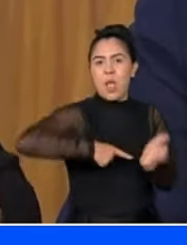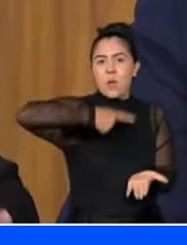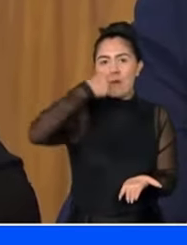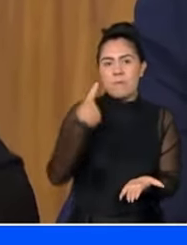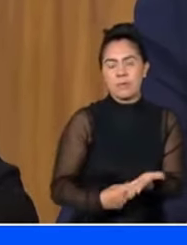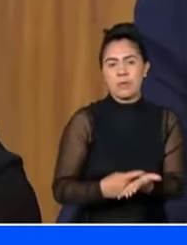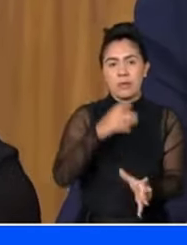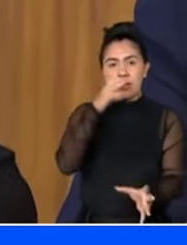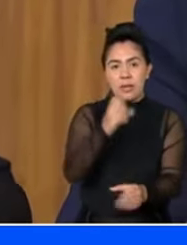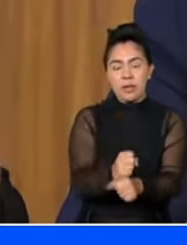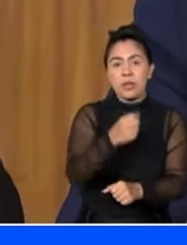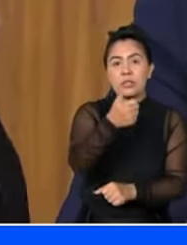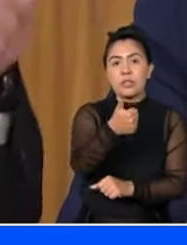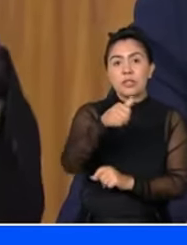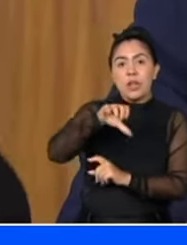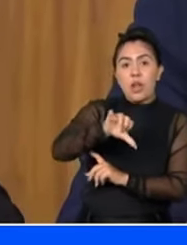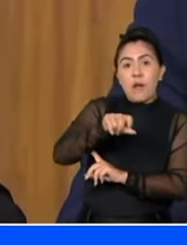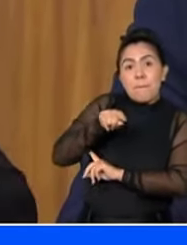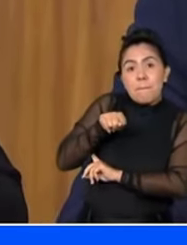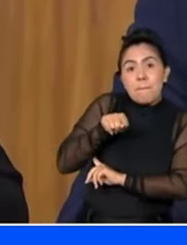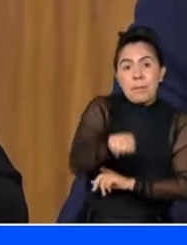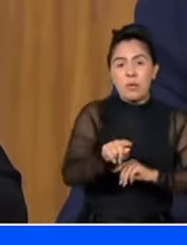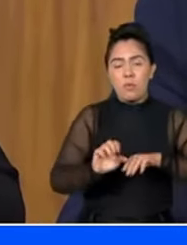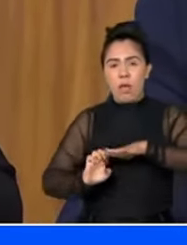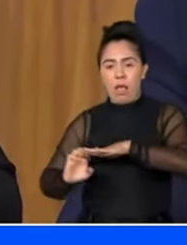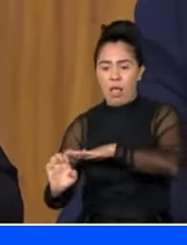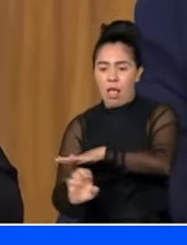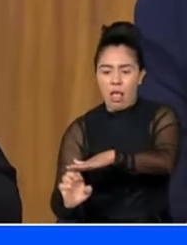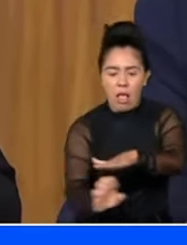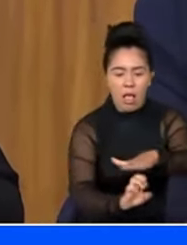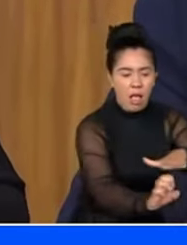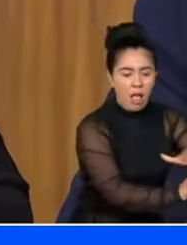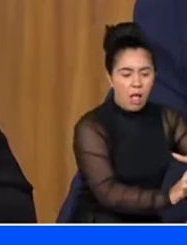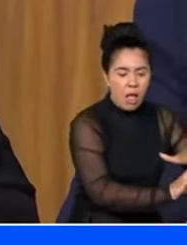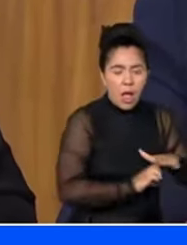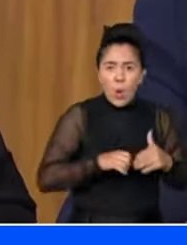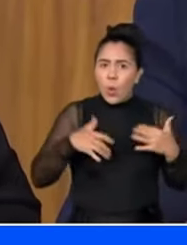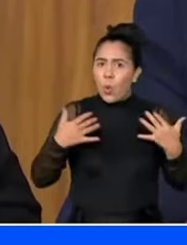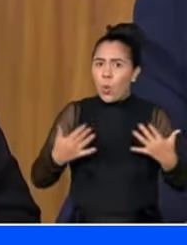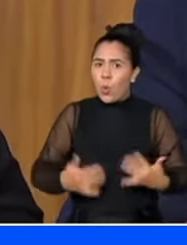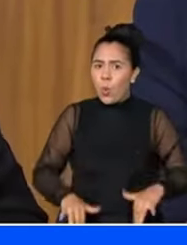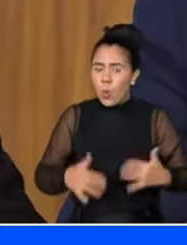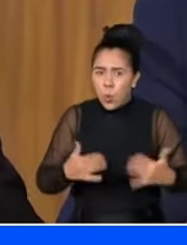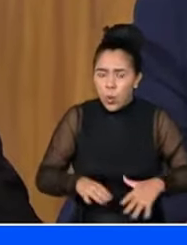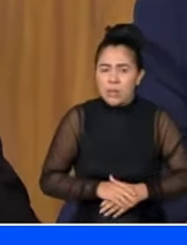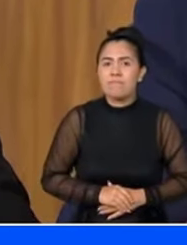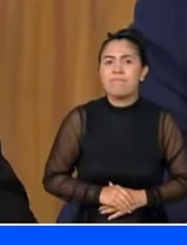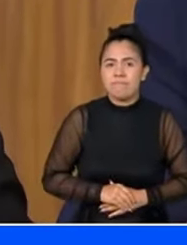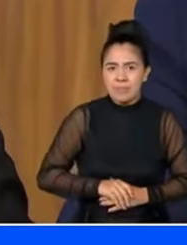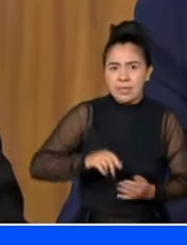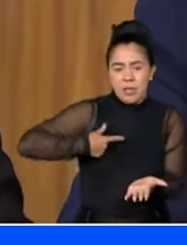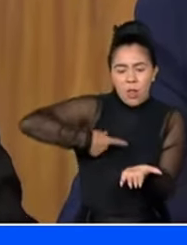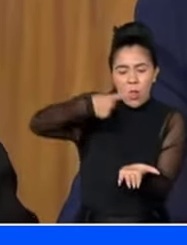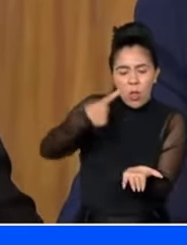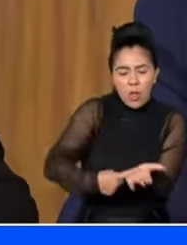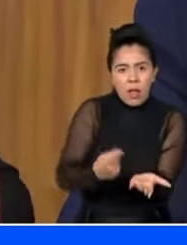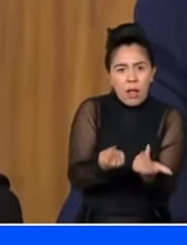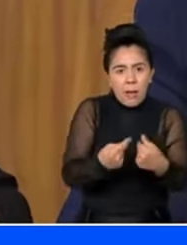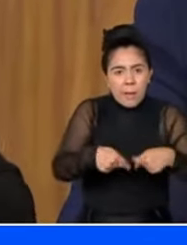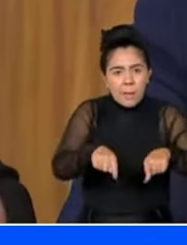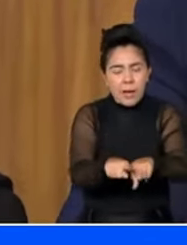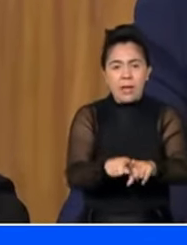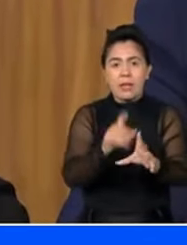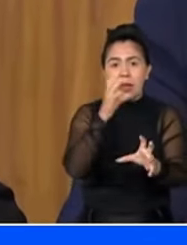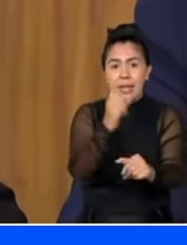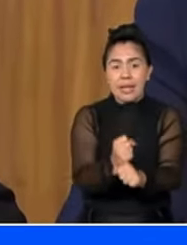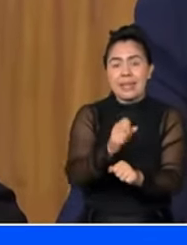quase 19 mil empresas que estão nesse setor. Por isso que é difícil, quando a gente fala assim, nesses convênios são 537